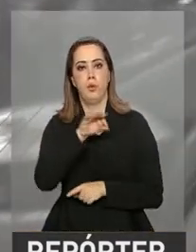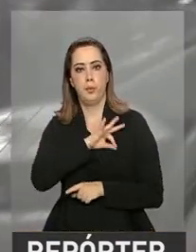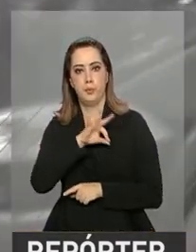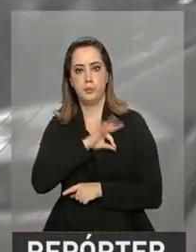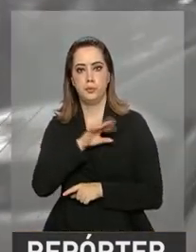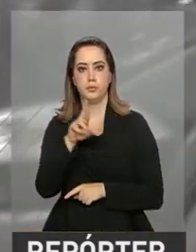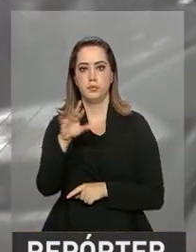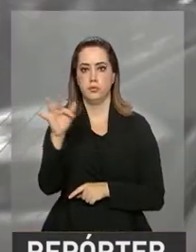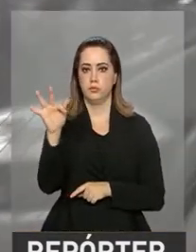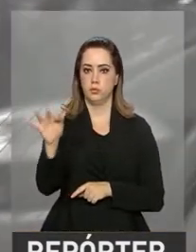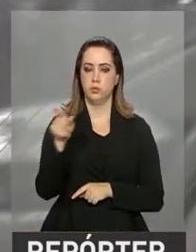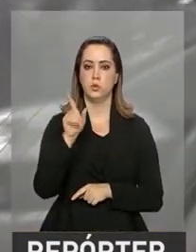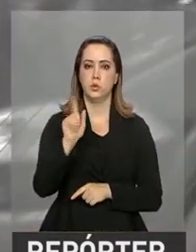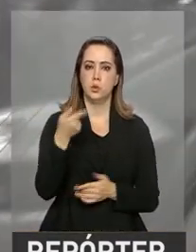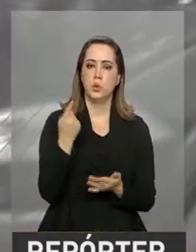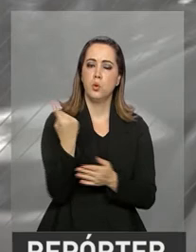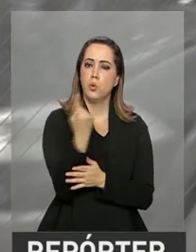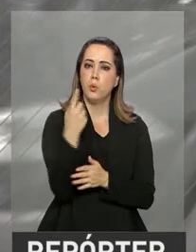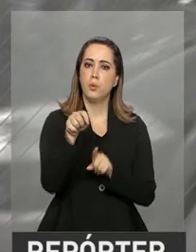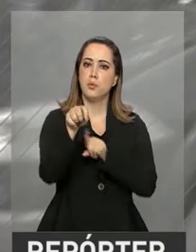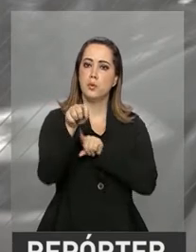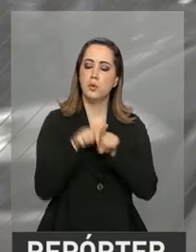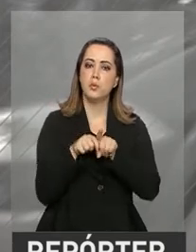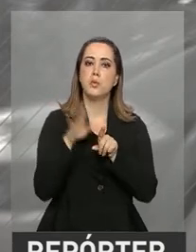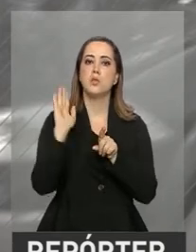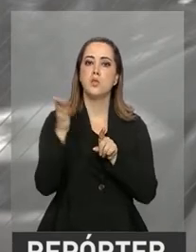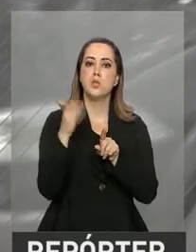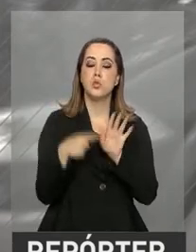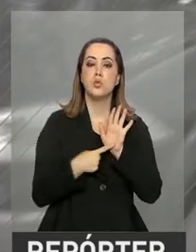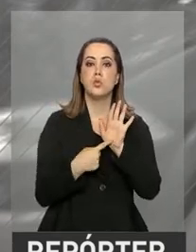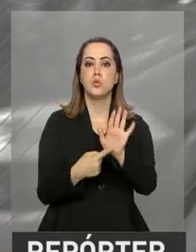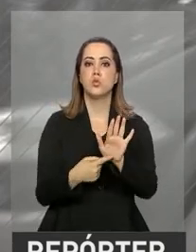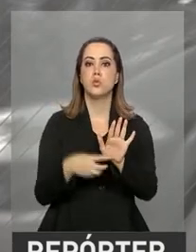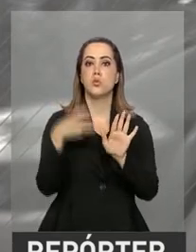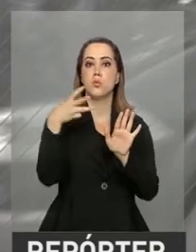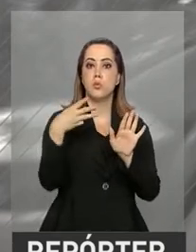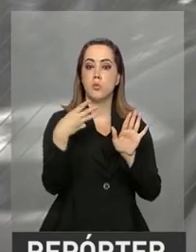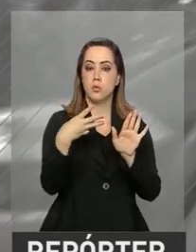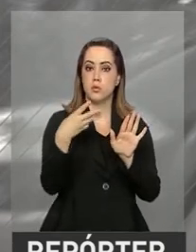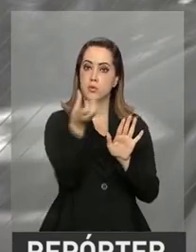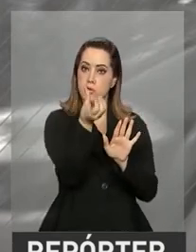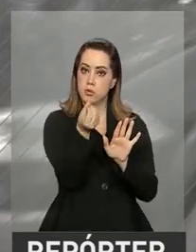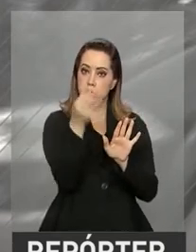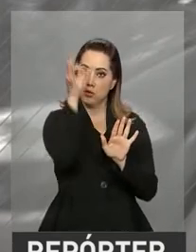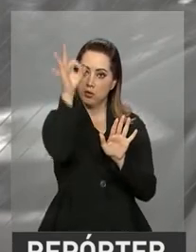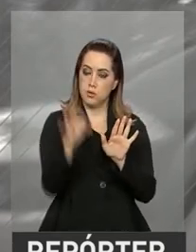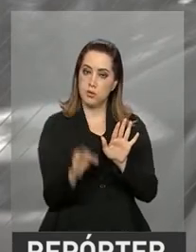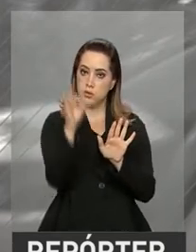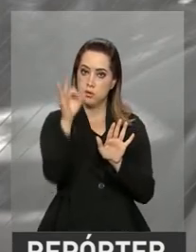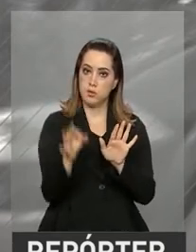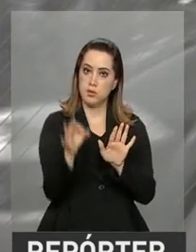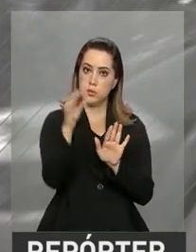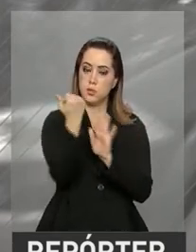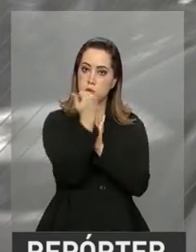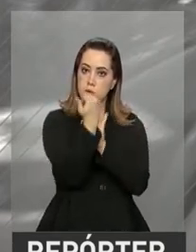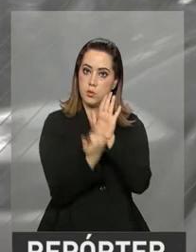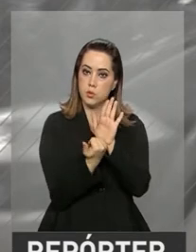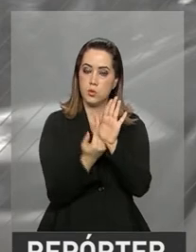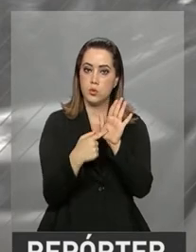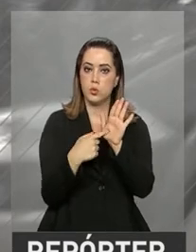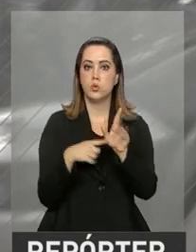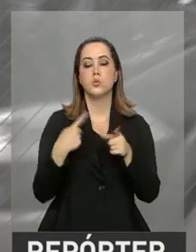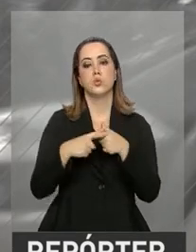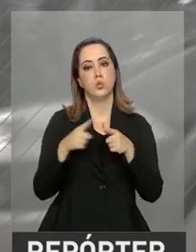primeiro mês a obrigatoriedade aponta uma redução de 36% em colisões frontais durante o dia